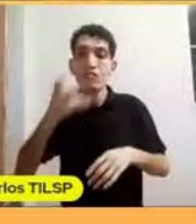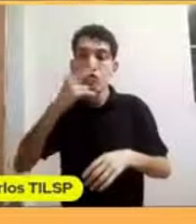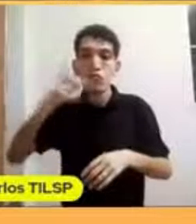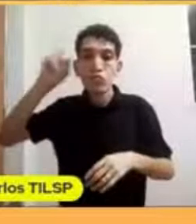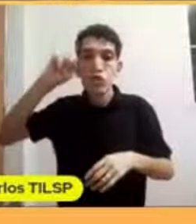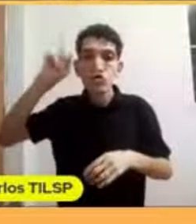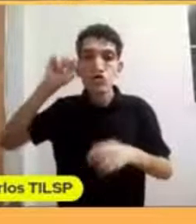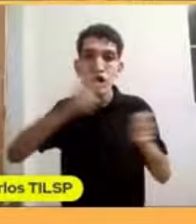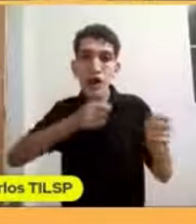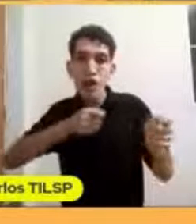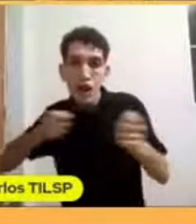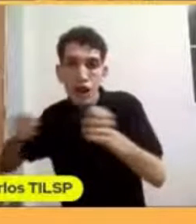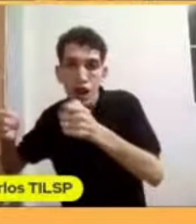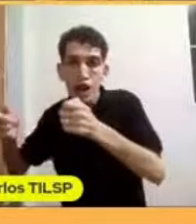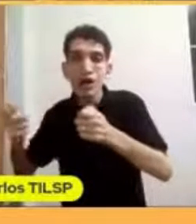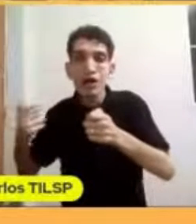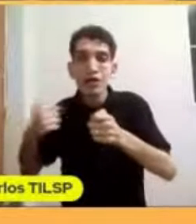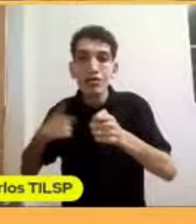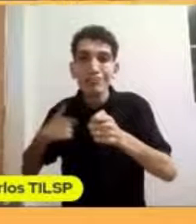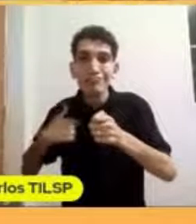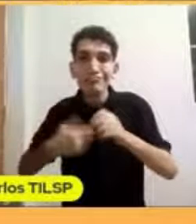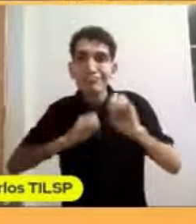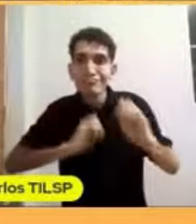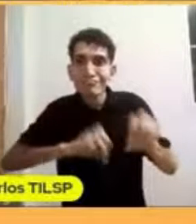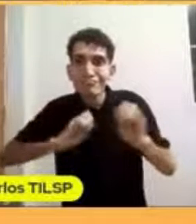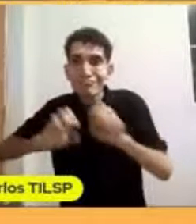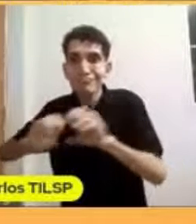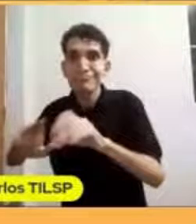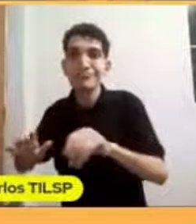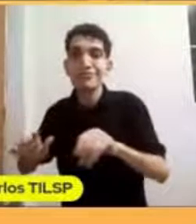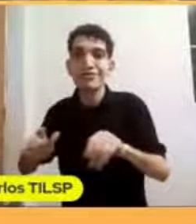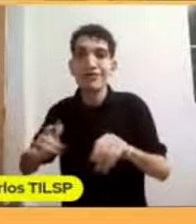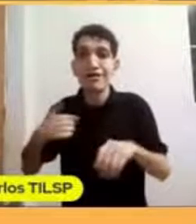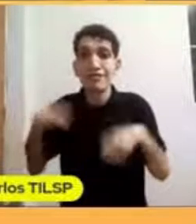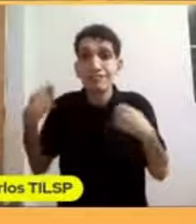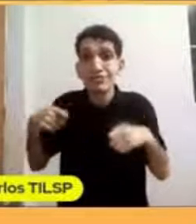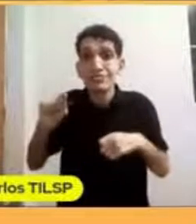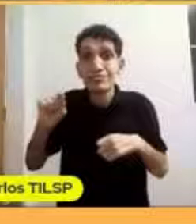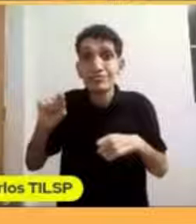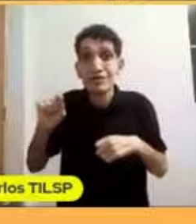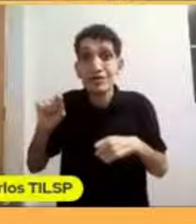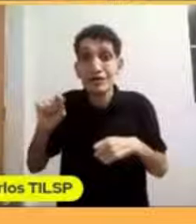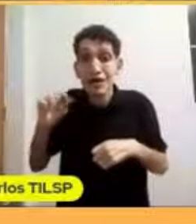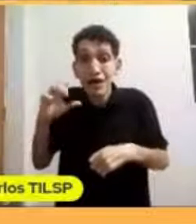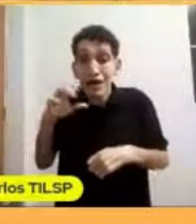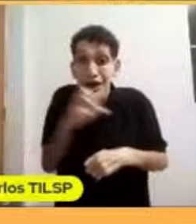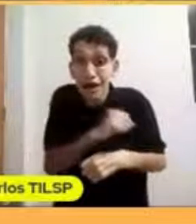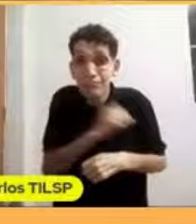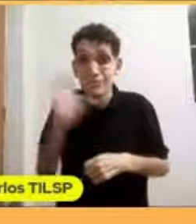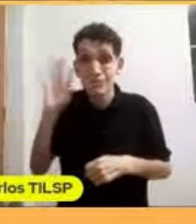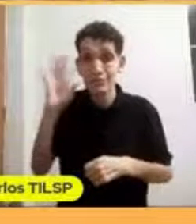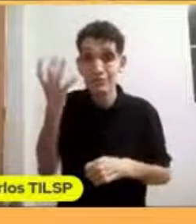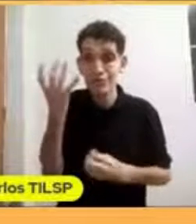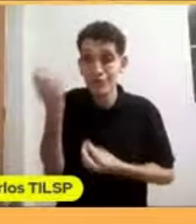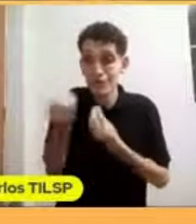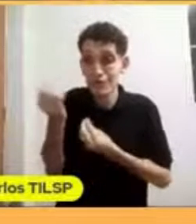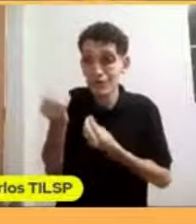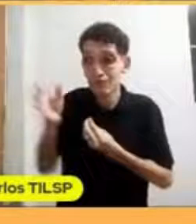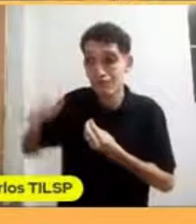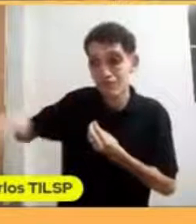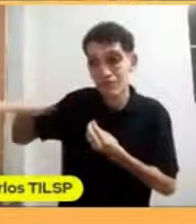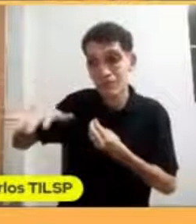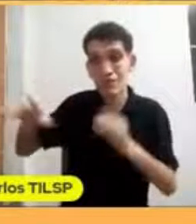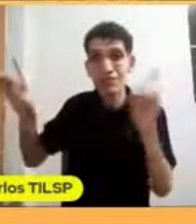eu precisava encontrar soluções, né? Formas de ensinar o conteúdo